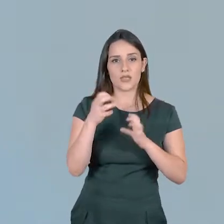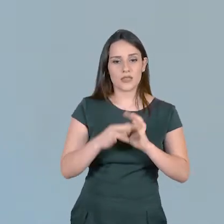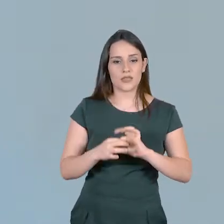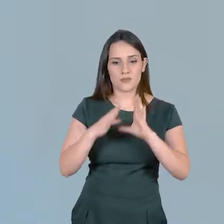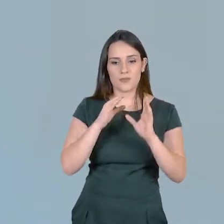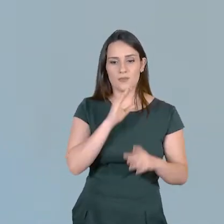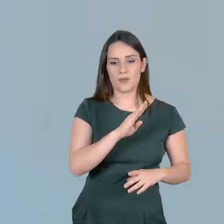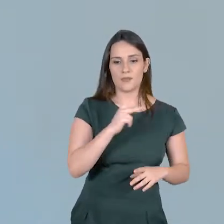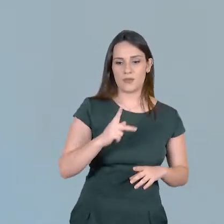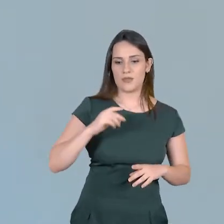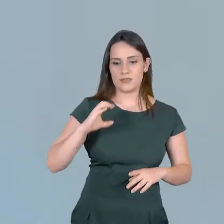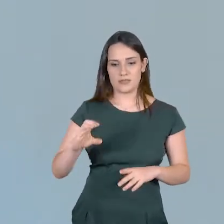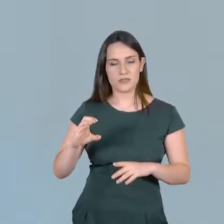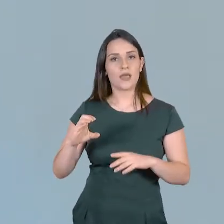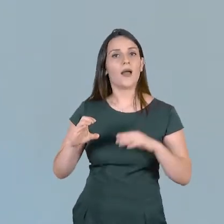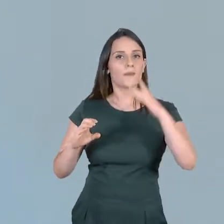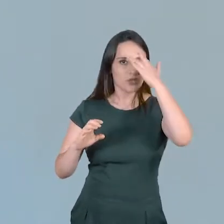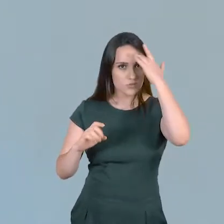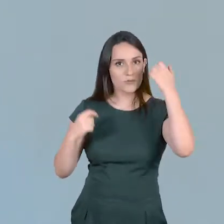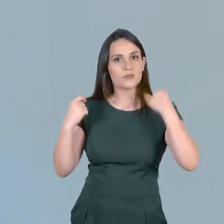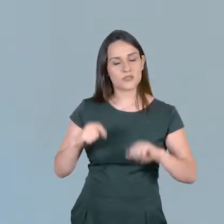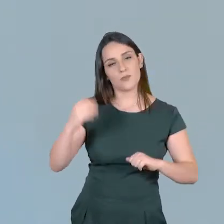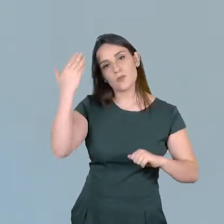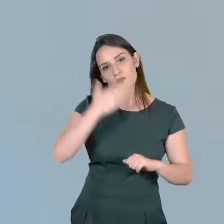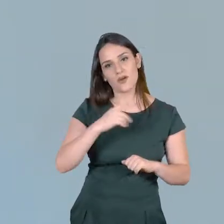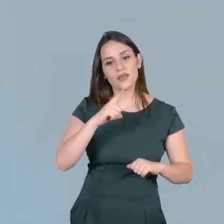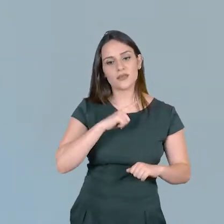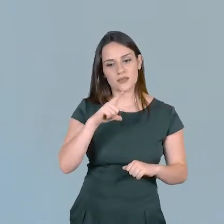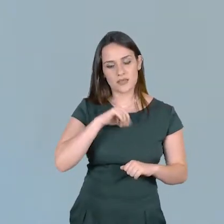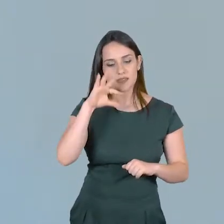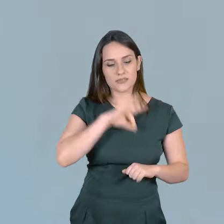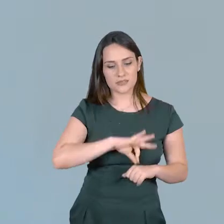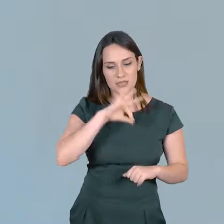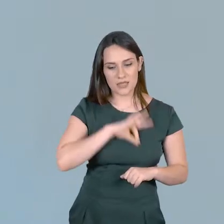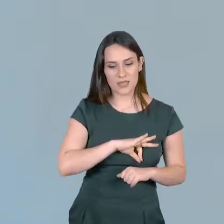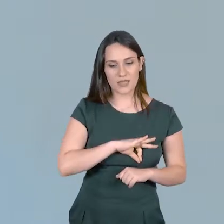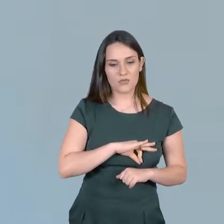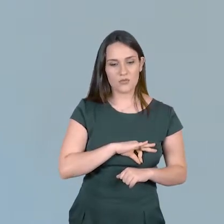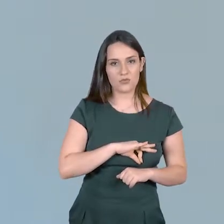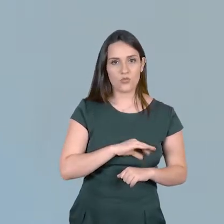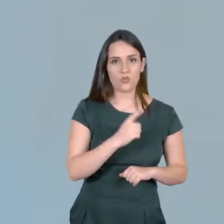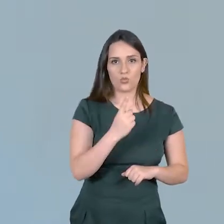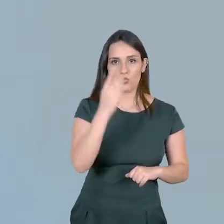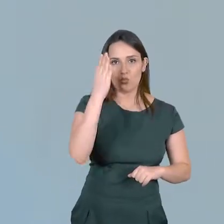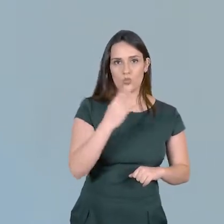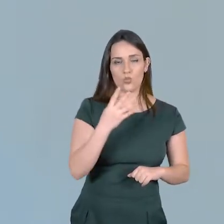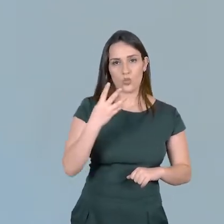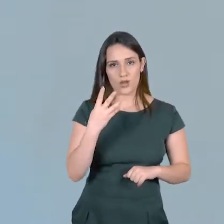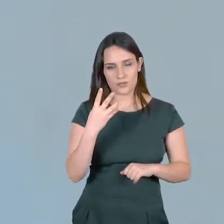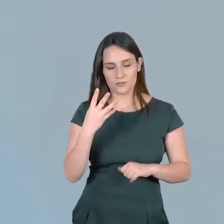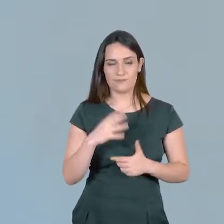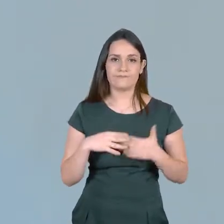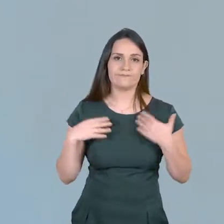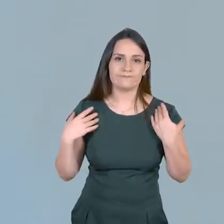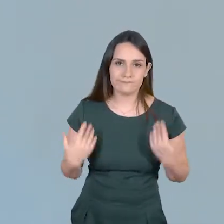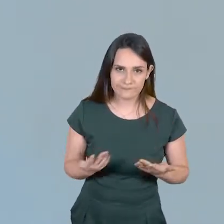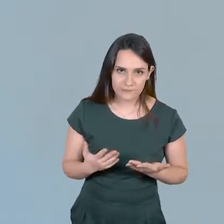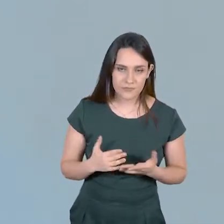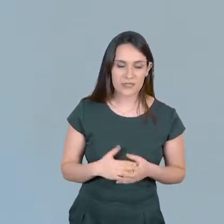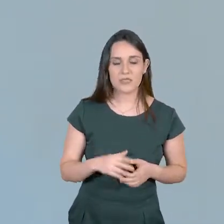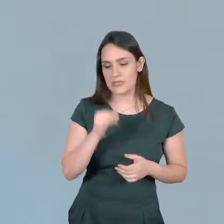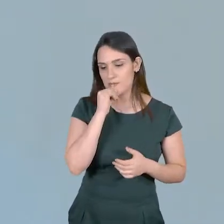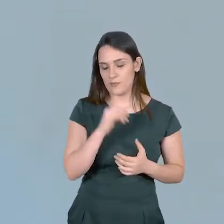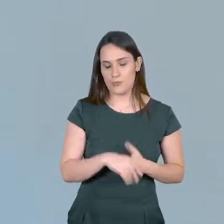que a pessoa comprove uma renda per capita familiar de 1/4 do salário mínimo. Então, se uma pessoa já recebe